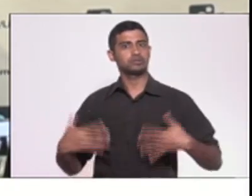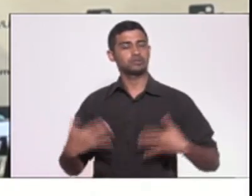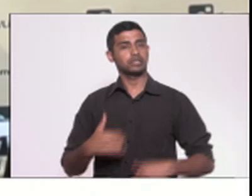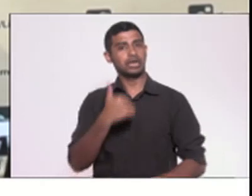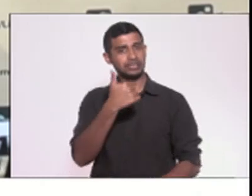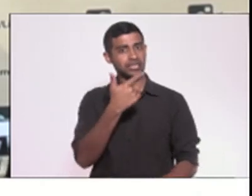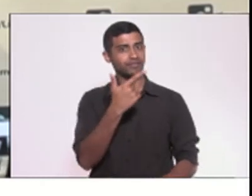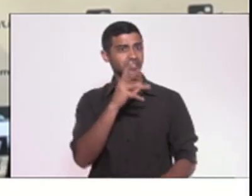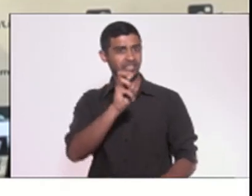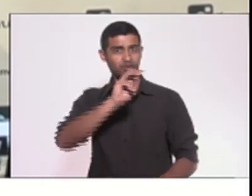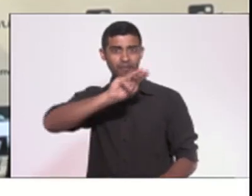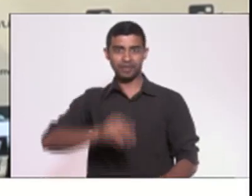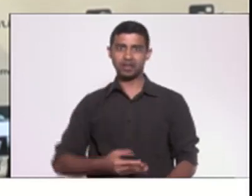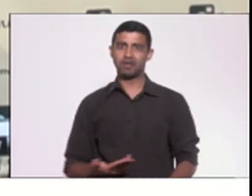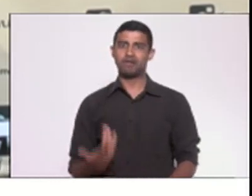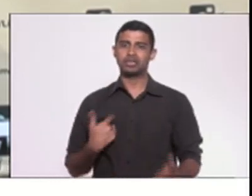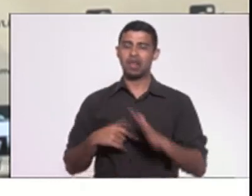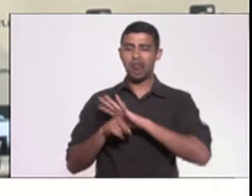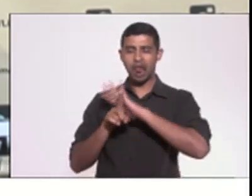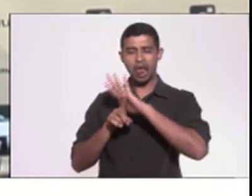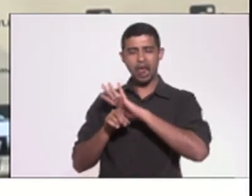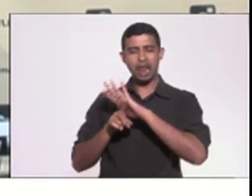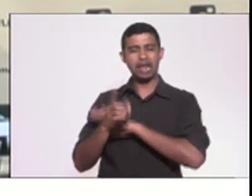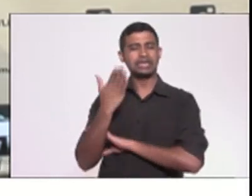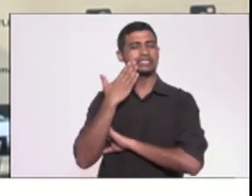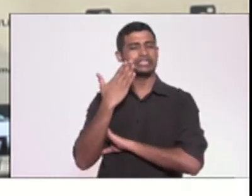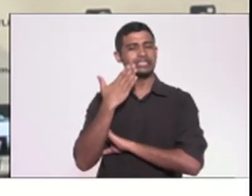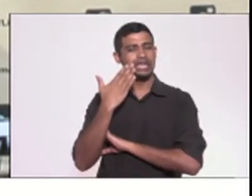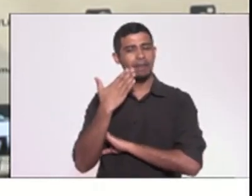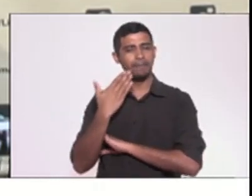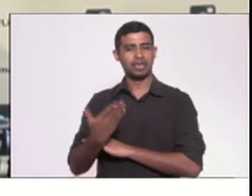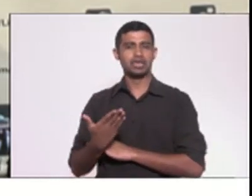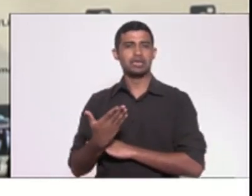eu tive que explorar essa matéria-prima do meio ambiente outra vez.